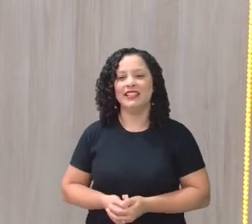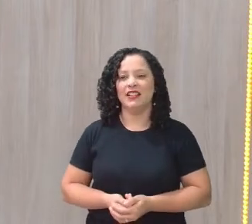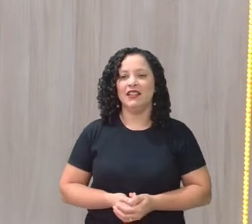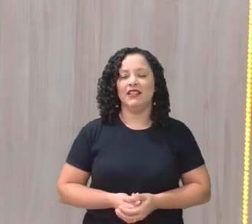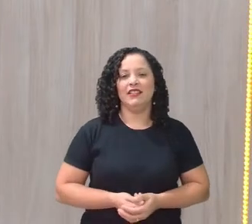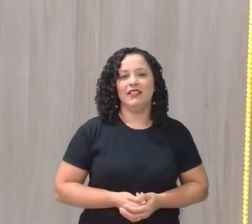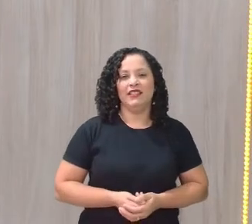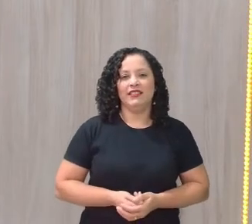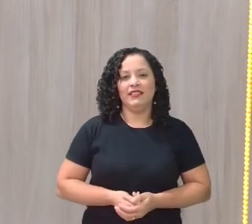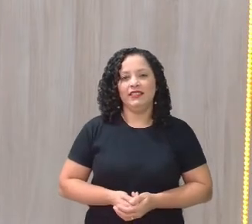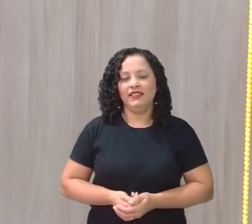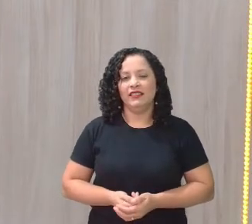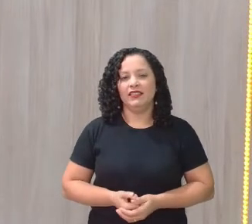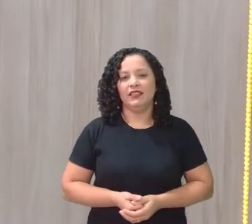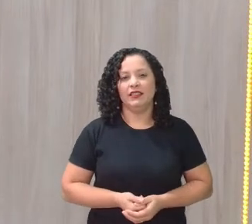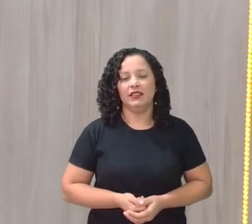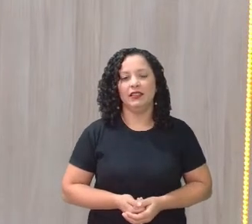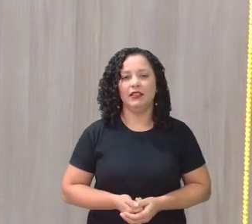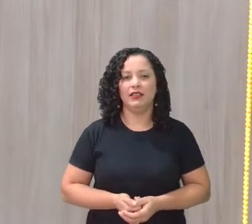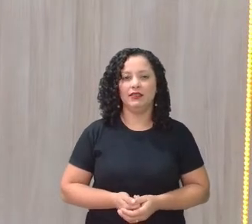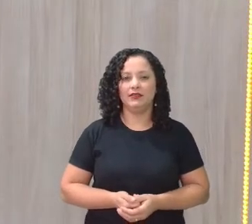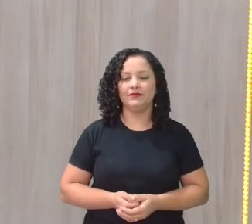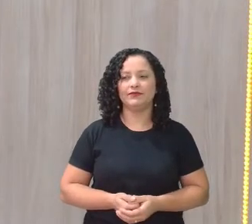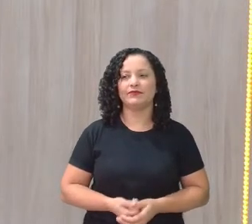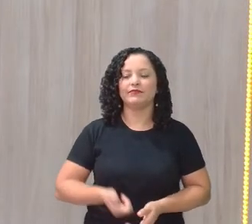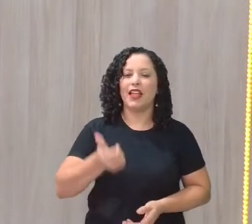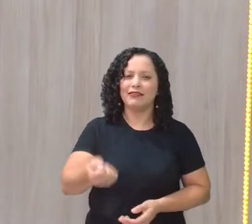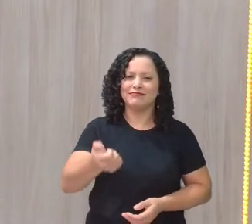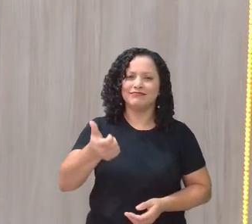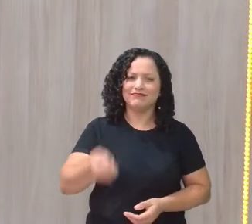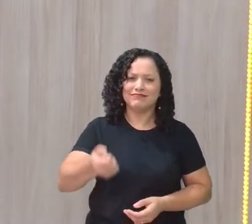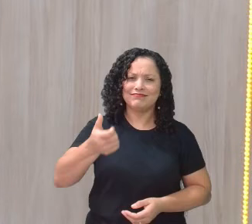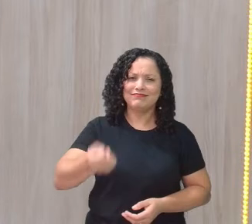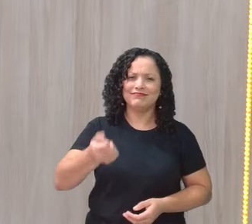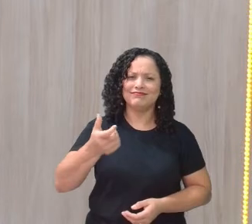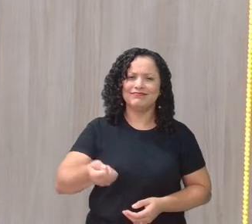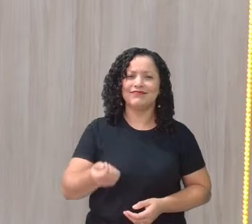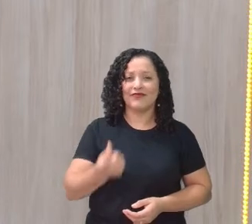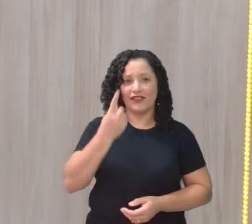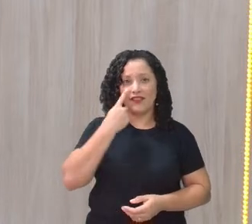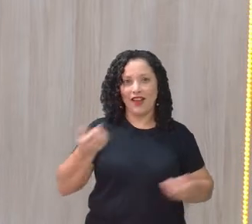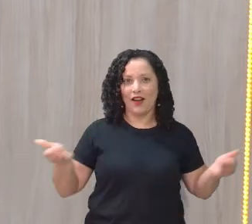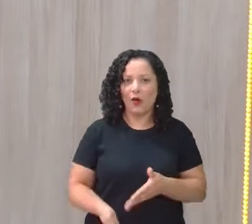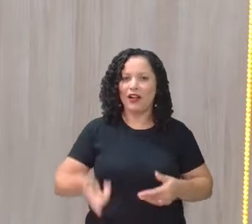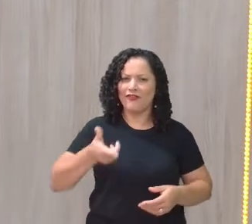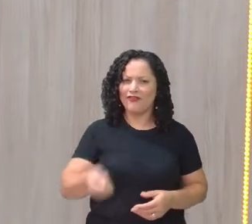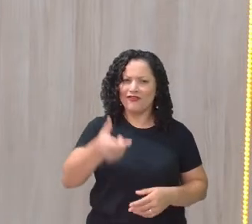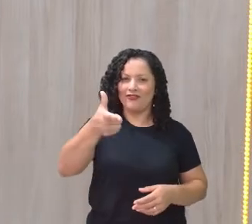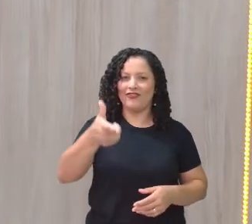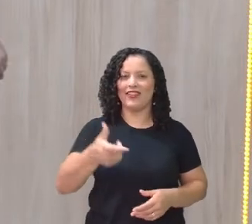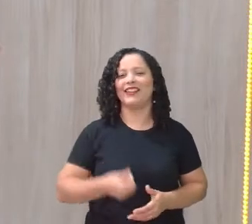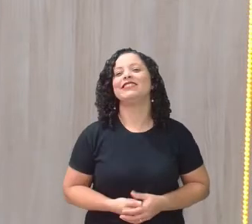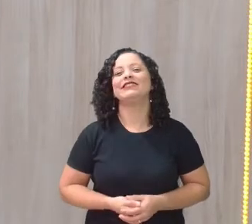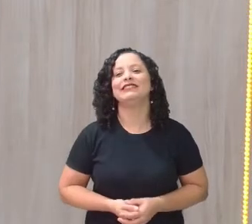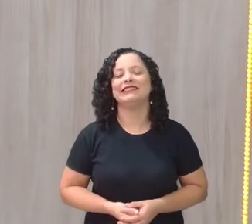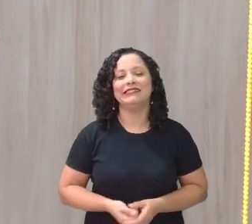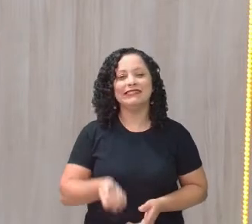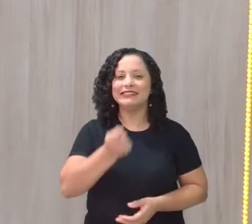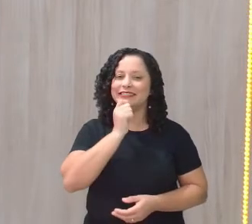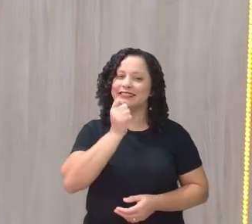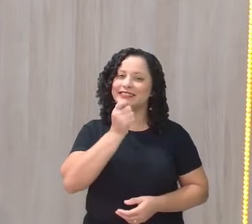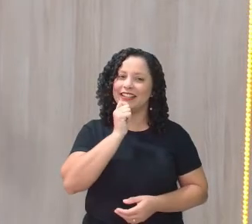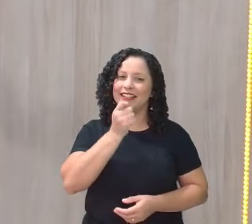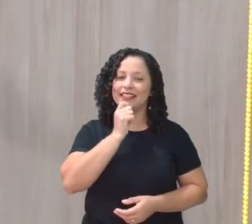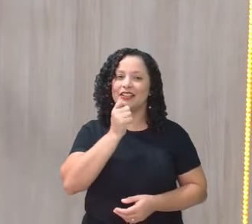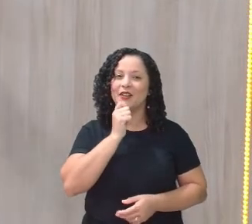o professor. Será que ele vai? Está ligado, meu querido. Vamos ver se ele vai agora. Ainda não entrou na